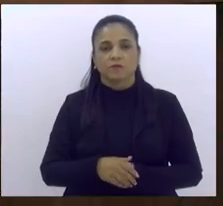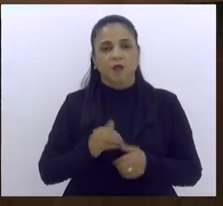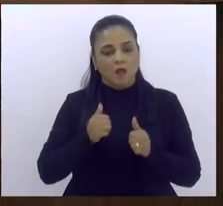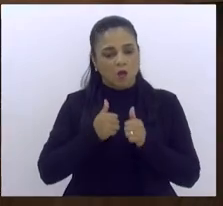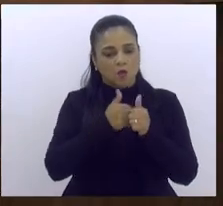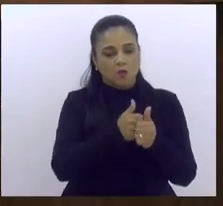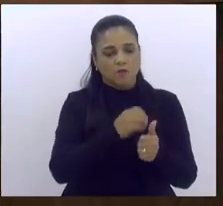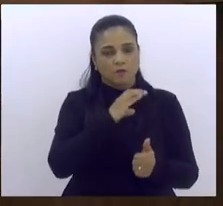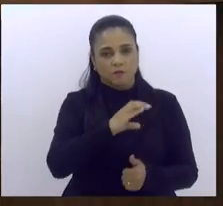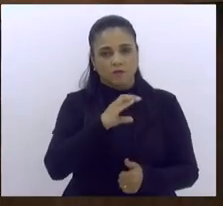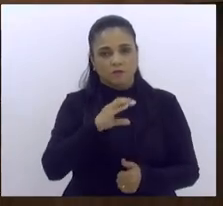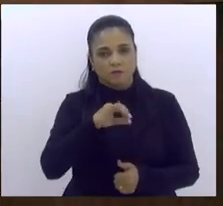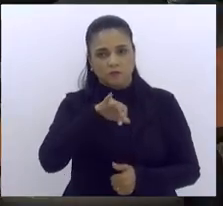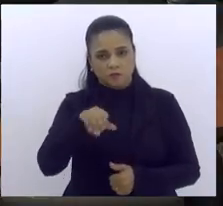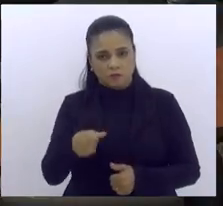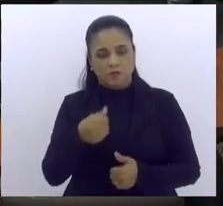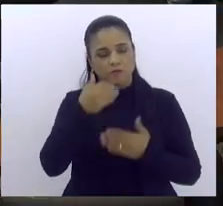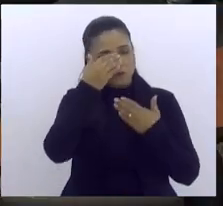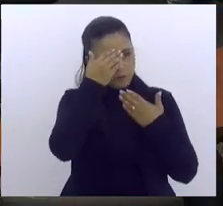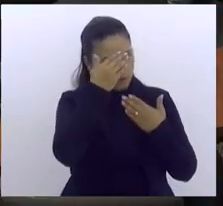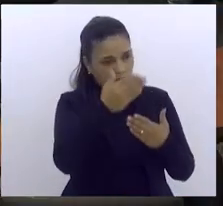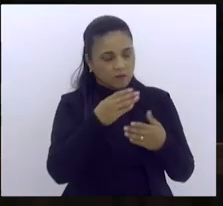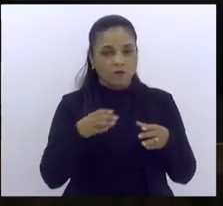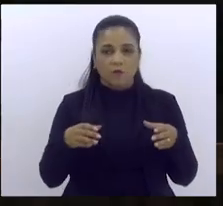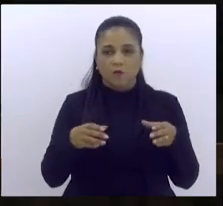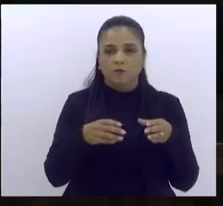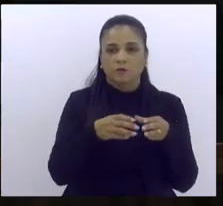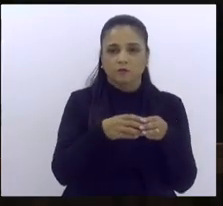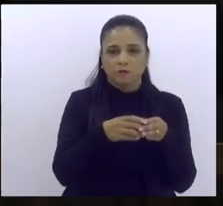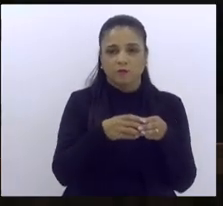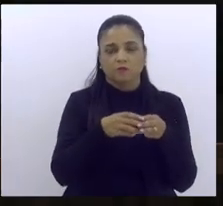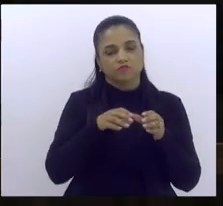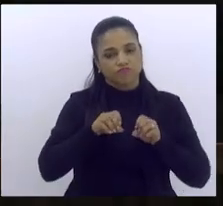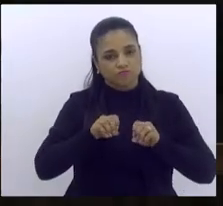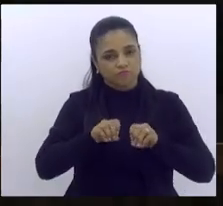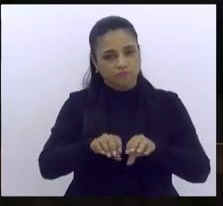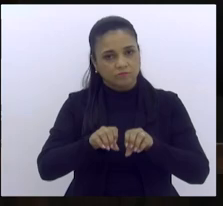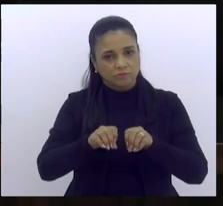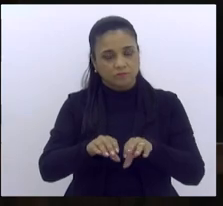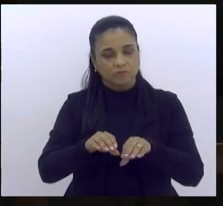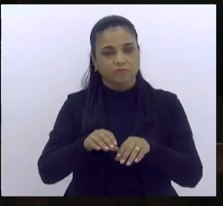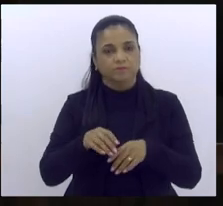Acompanho o parecer da CCJ, presidente. Muito obrigado. Pela Comissão de Educação,